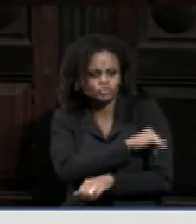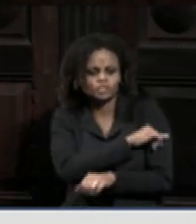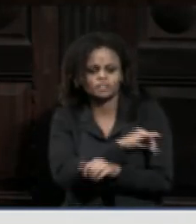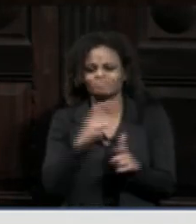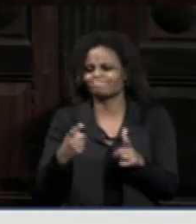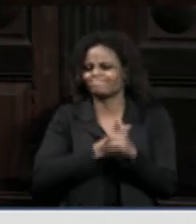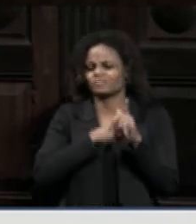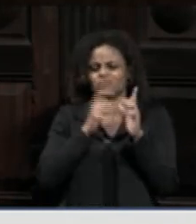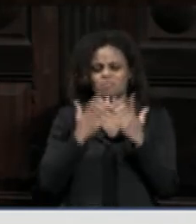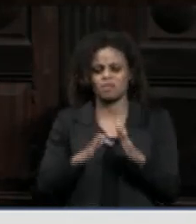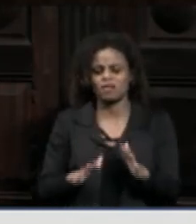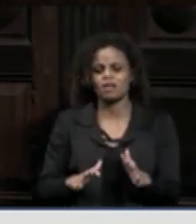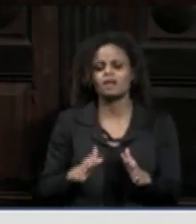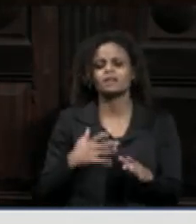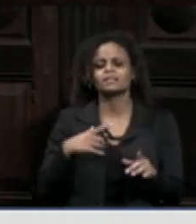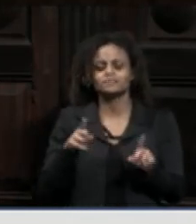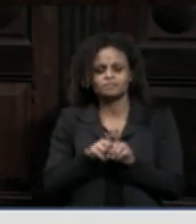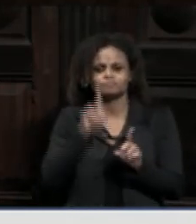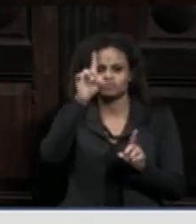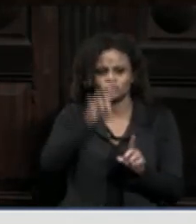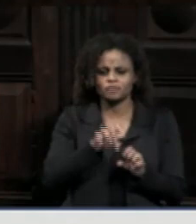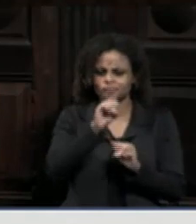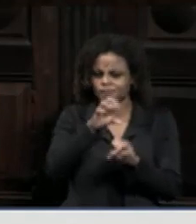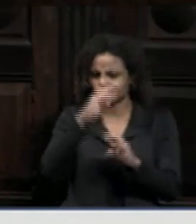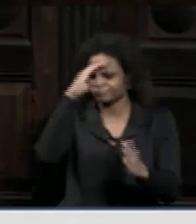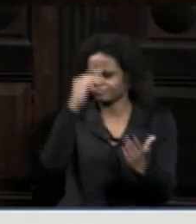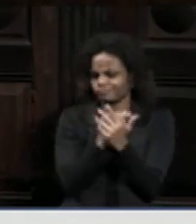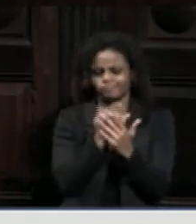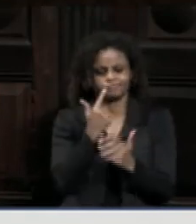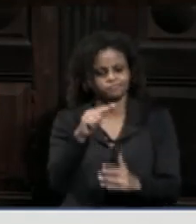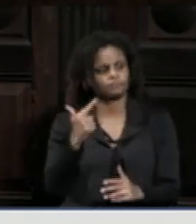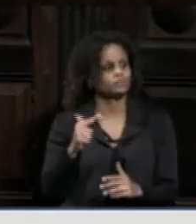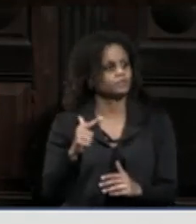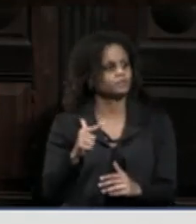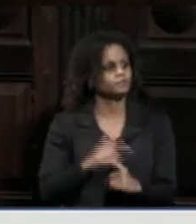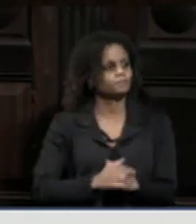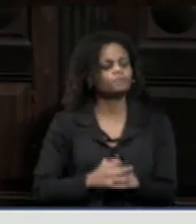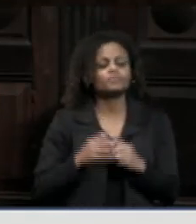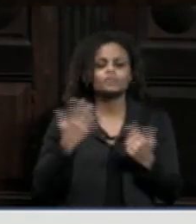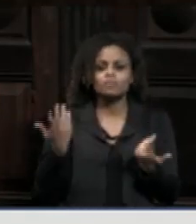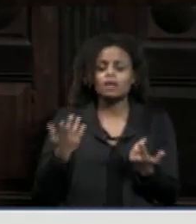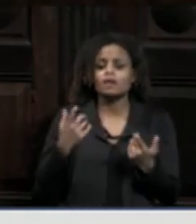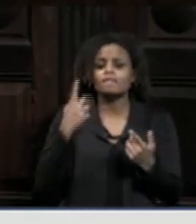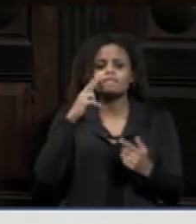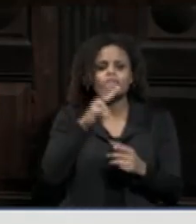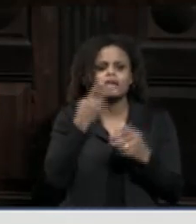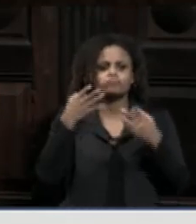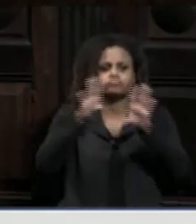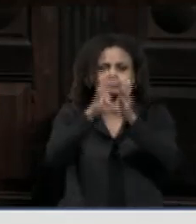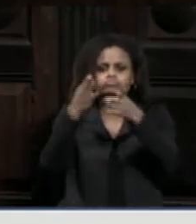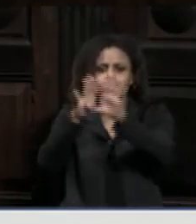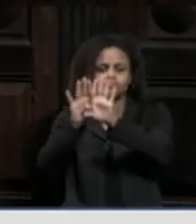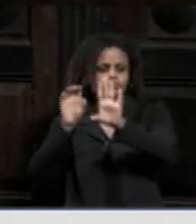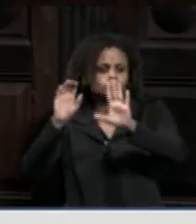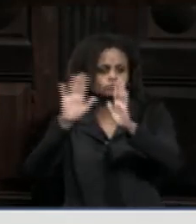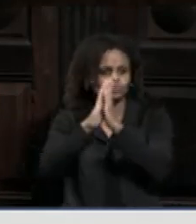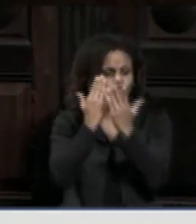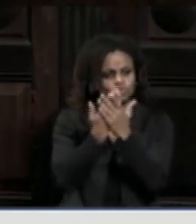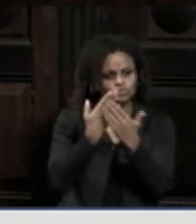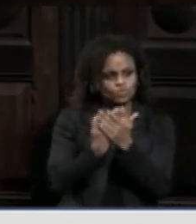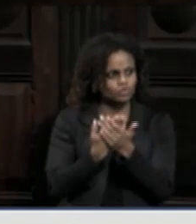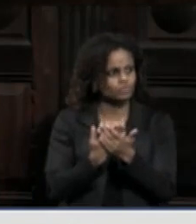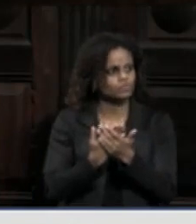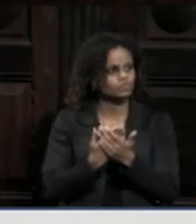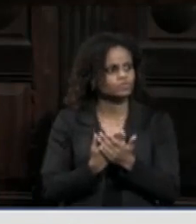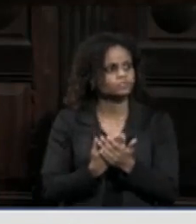restrições ao direito à educação, a maior delas, o processo de fechamento de escolas, de turnos e de turmas, mas não para por aí.